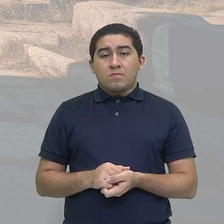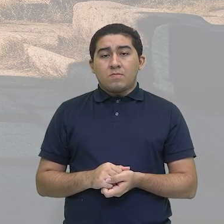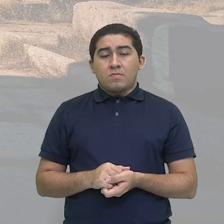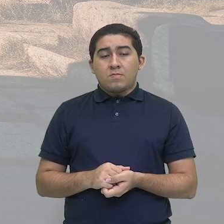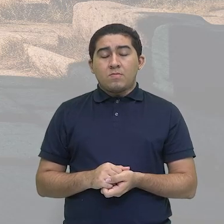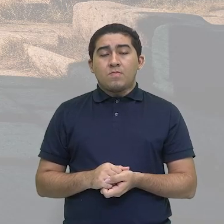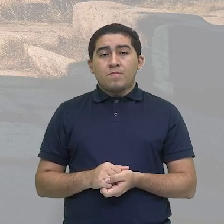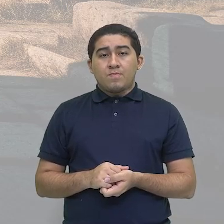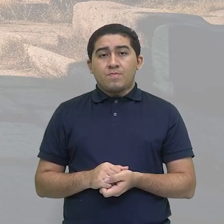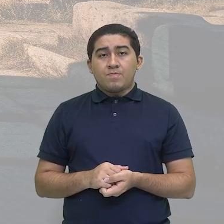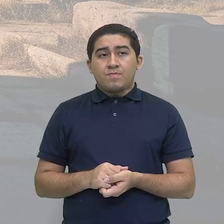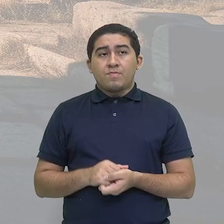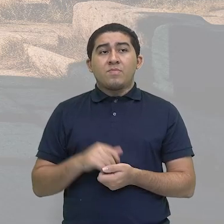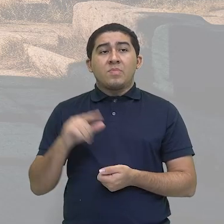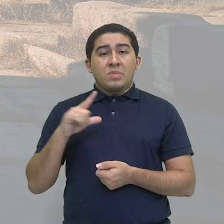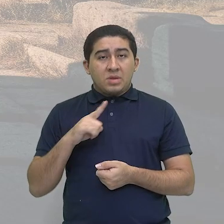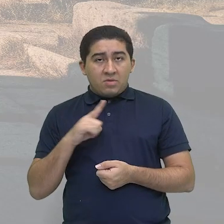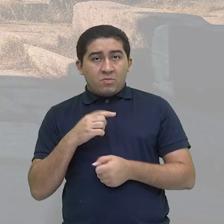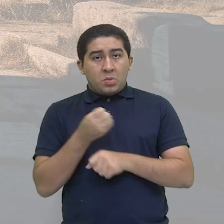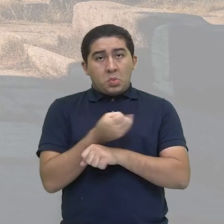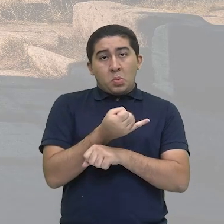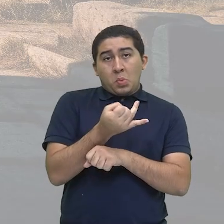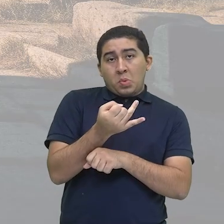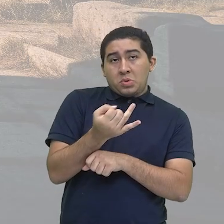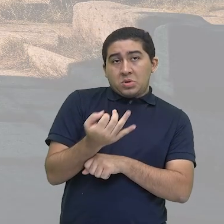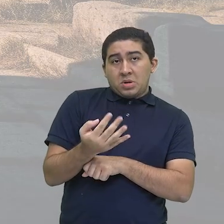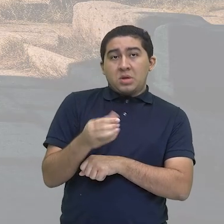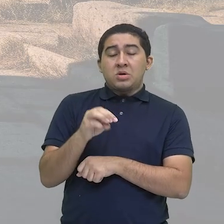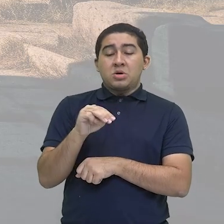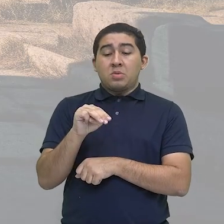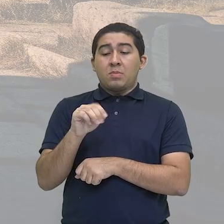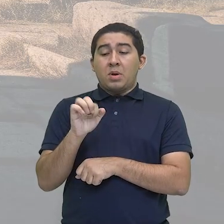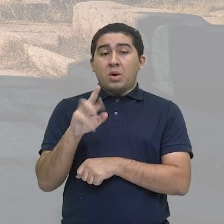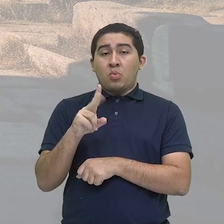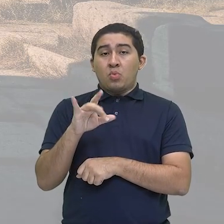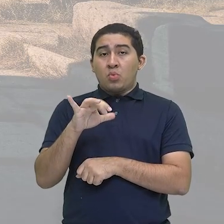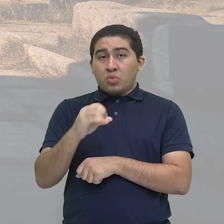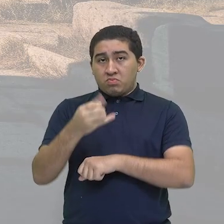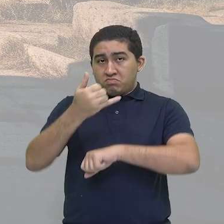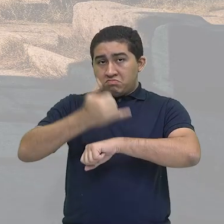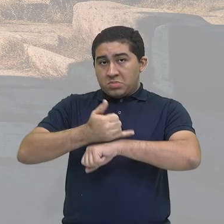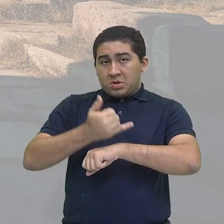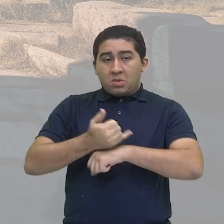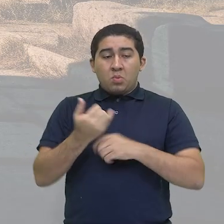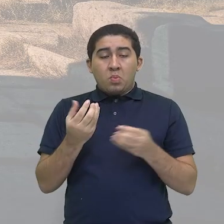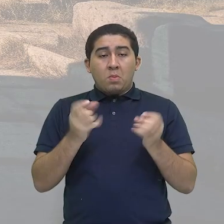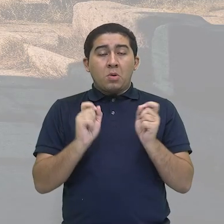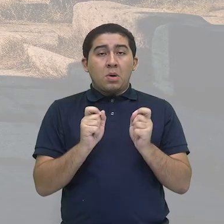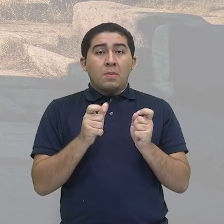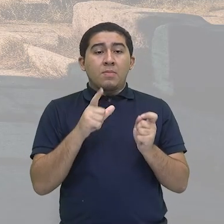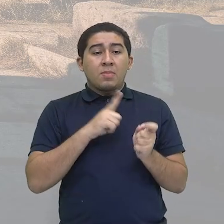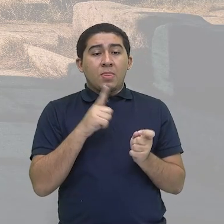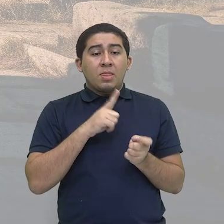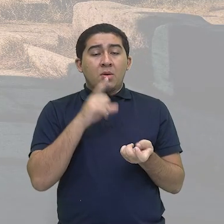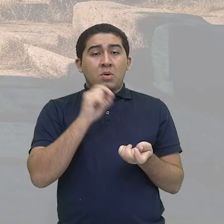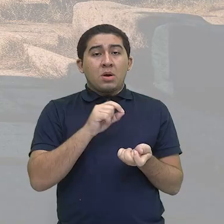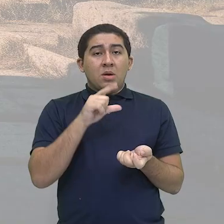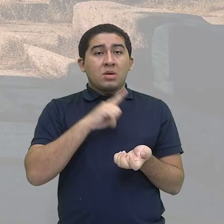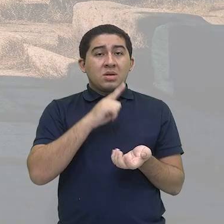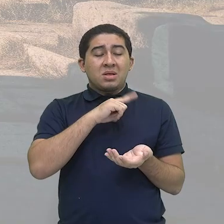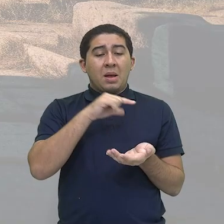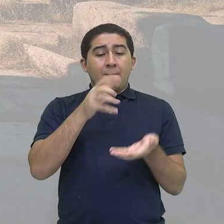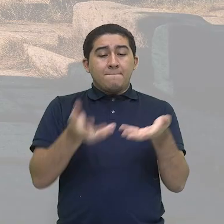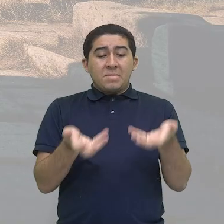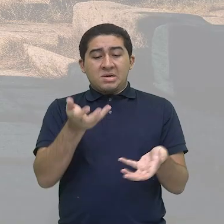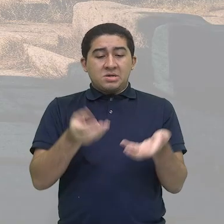uma quantidade de mercúrio metálico e aí ele pesou, Então, ele